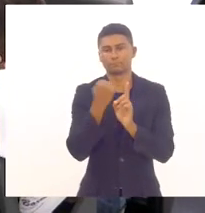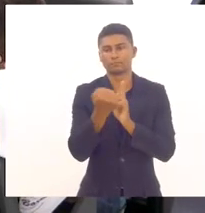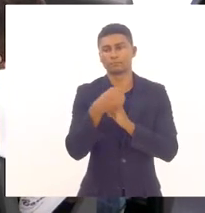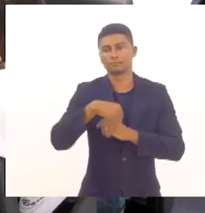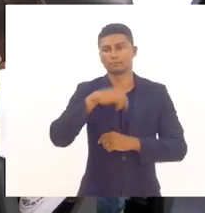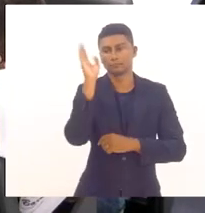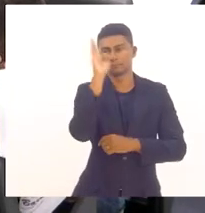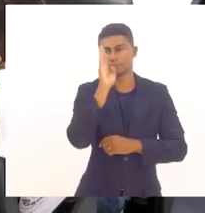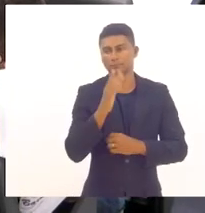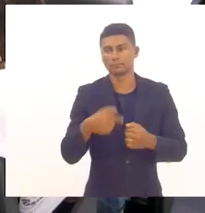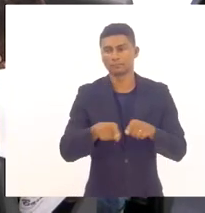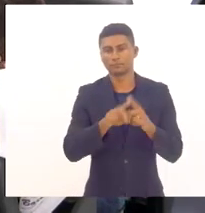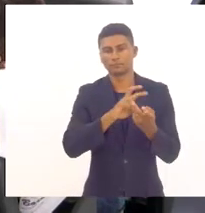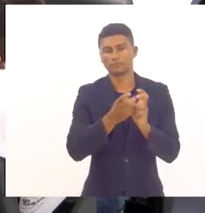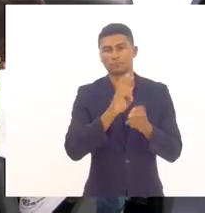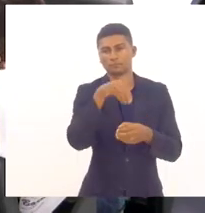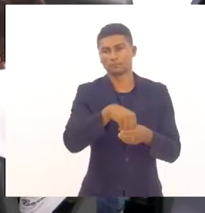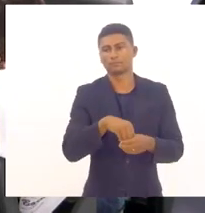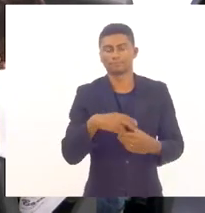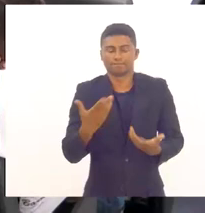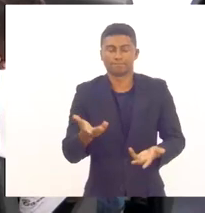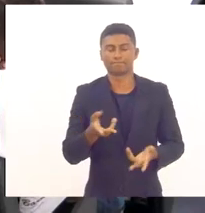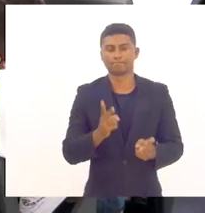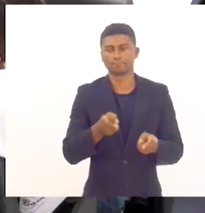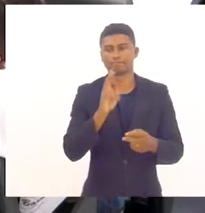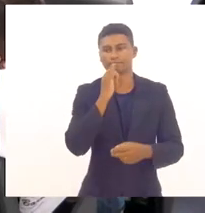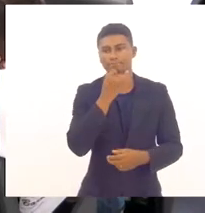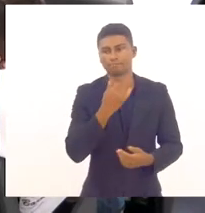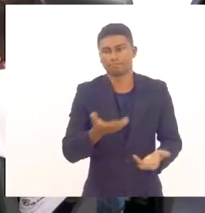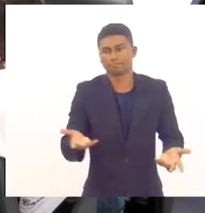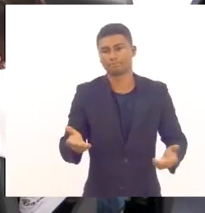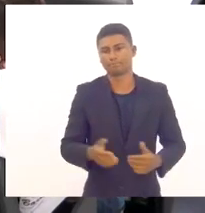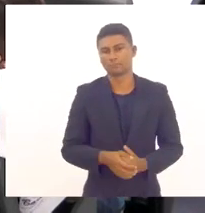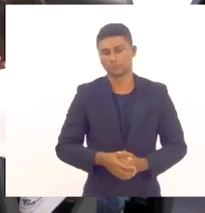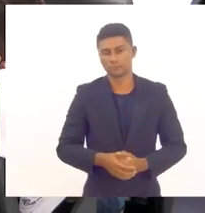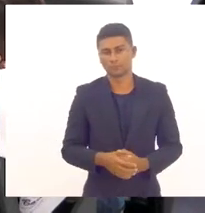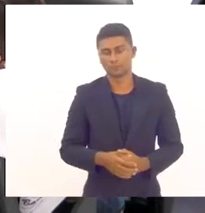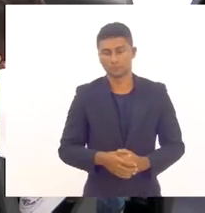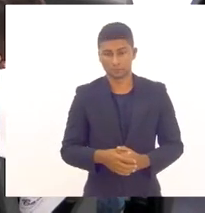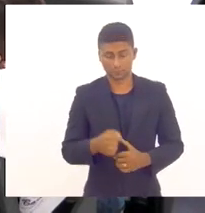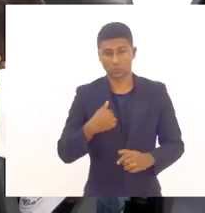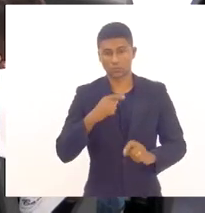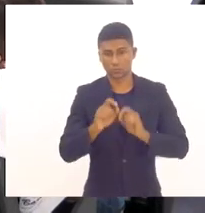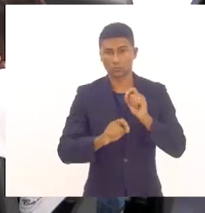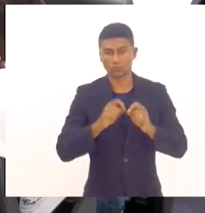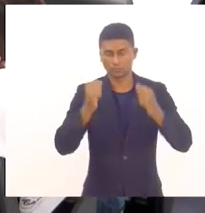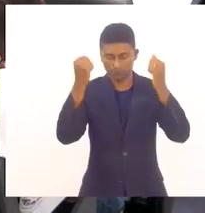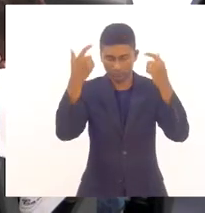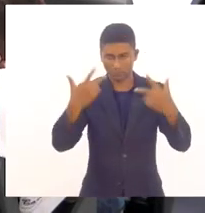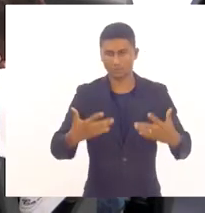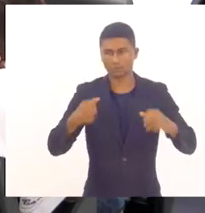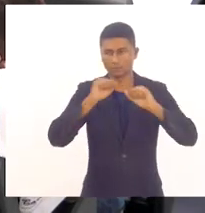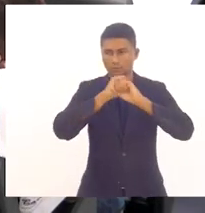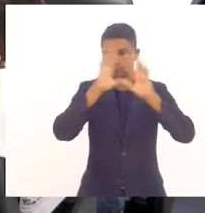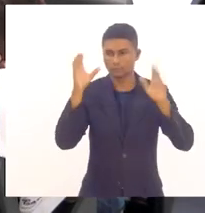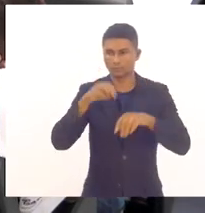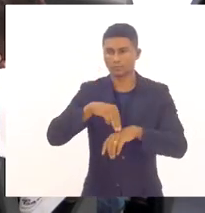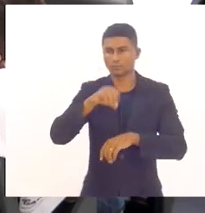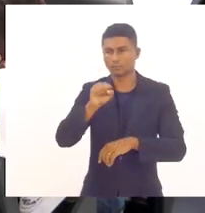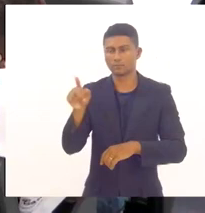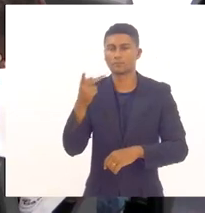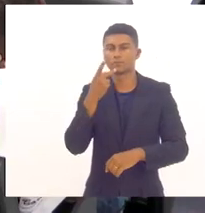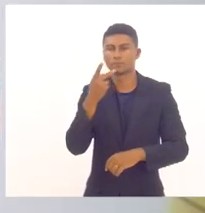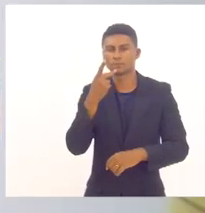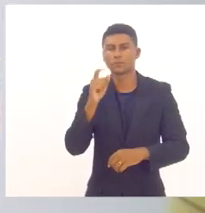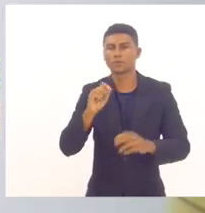brasileira e dentro da capoeira ainda, infelizmente. Mas, enfim, o que eu quero fazer é um esclarecimento que o mestre citou, que